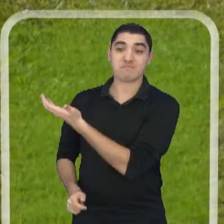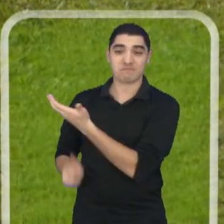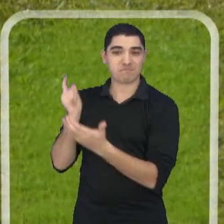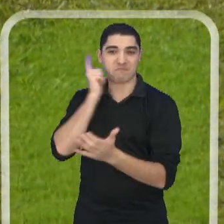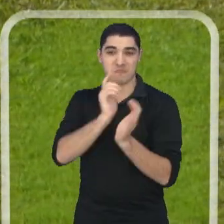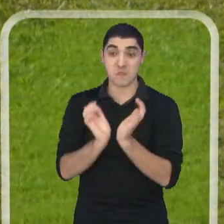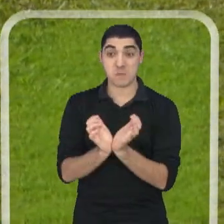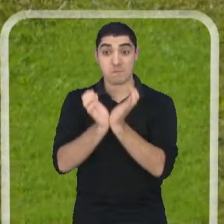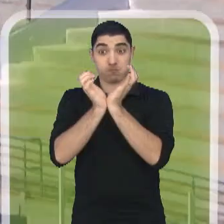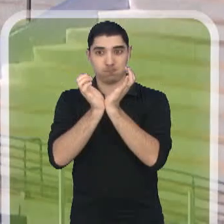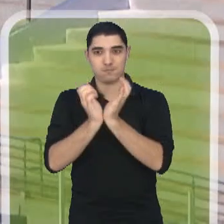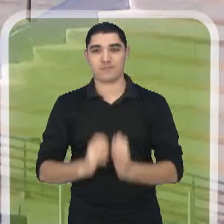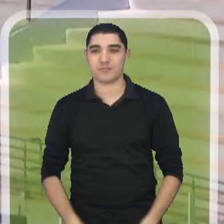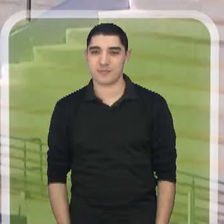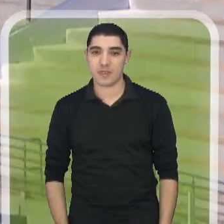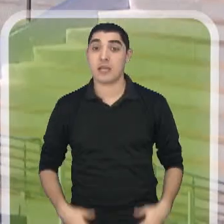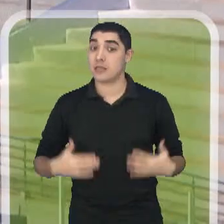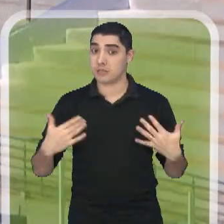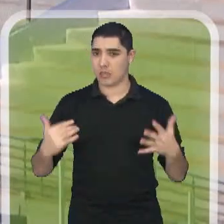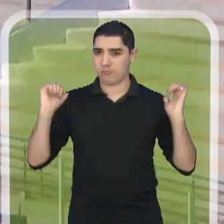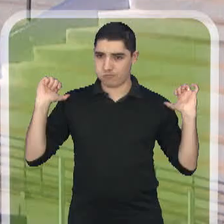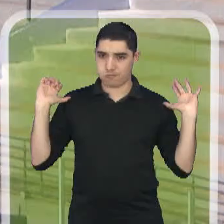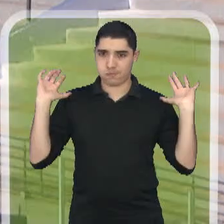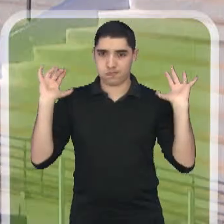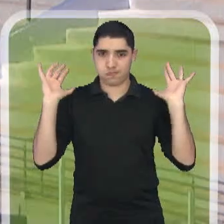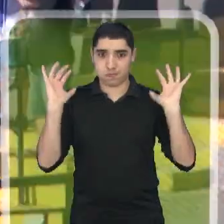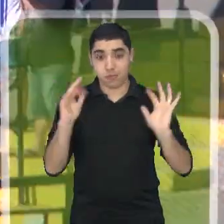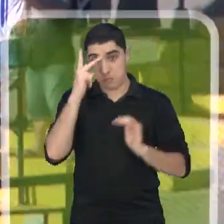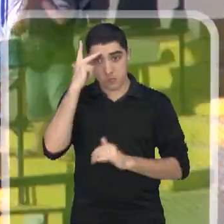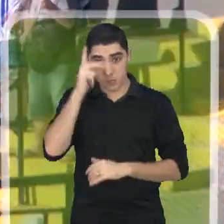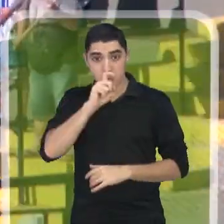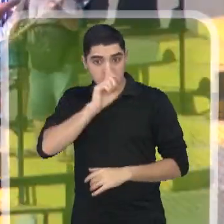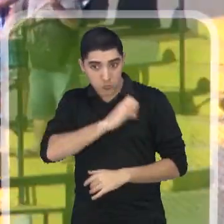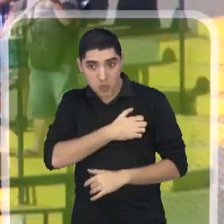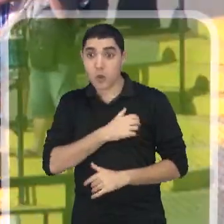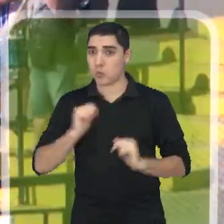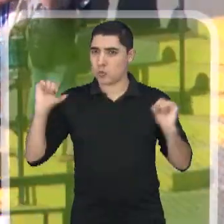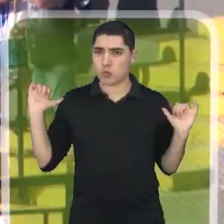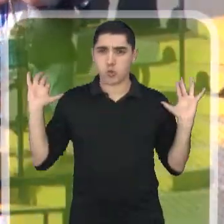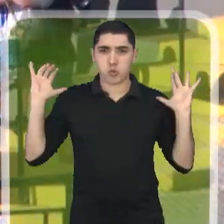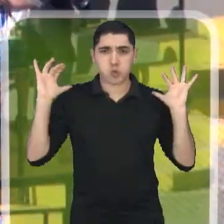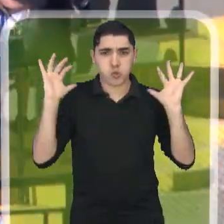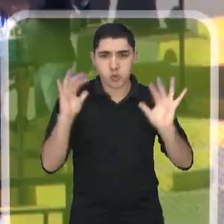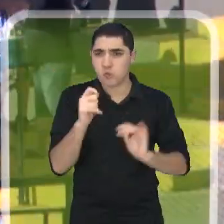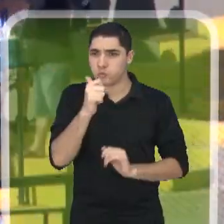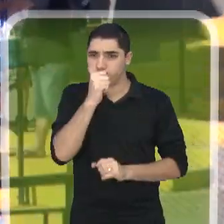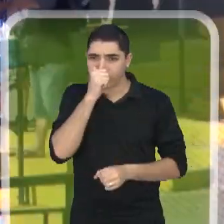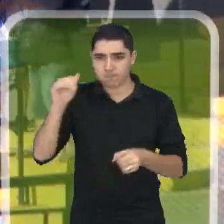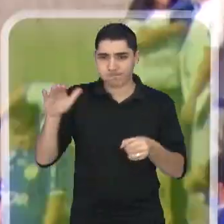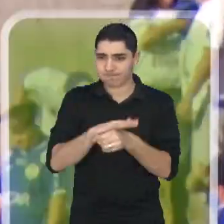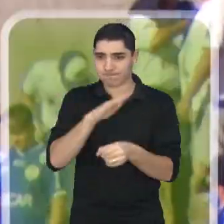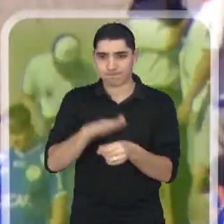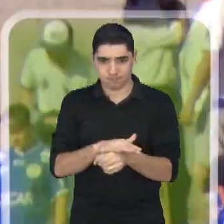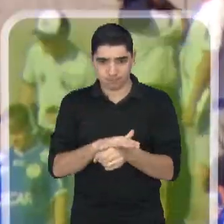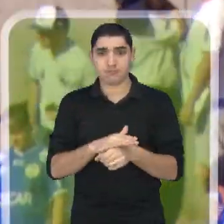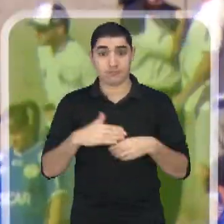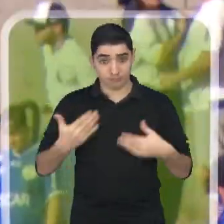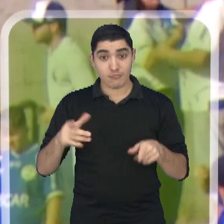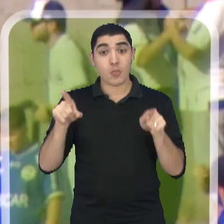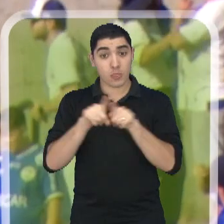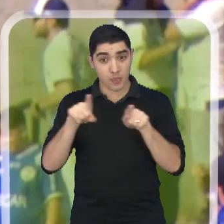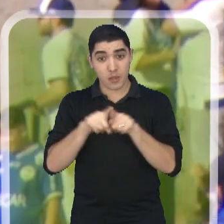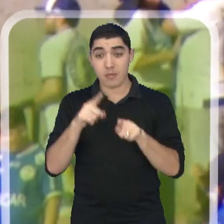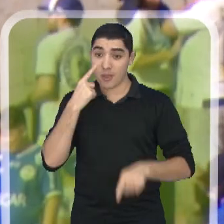de 2023. Nas arquibancadas, a torcida joseense ocupou toda a parte destinada aos visitantes. E,